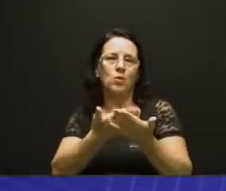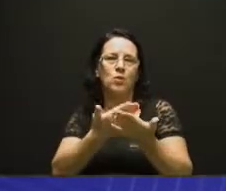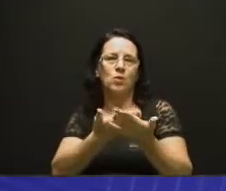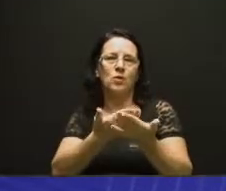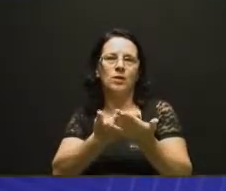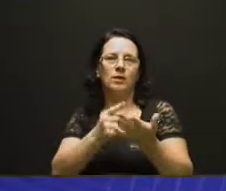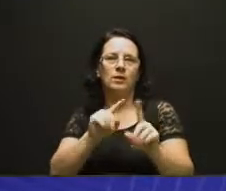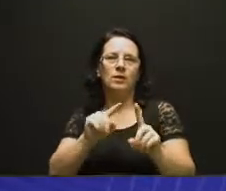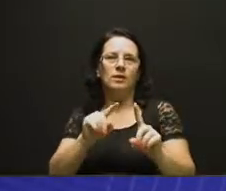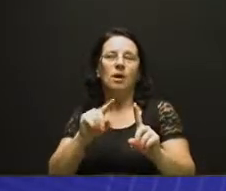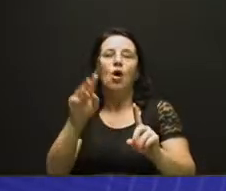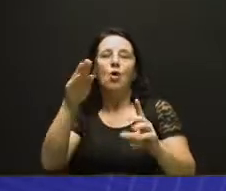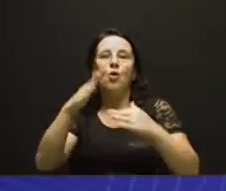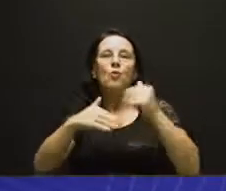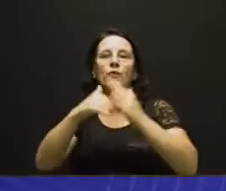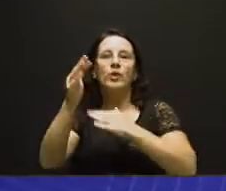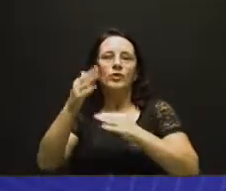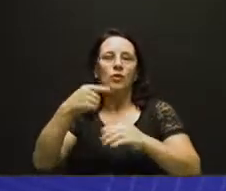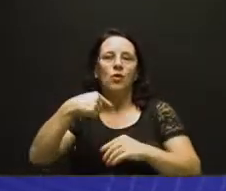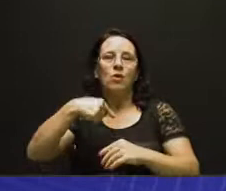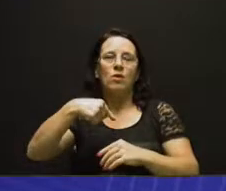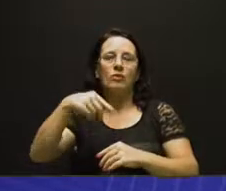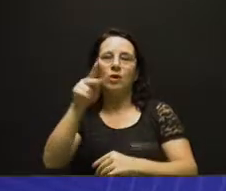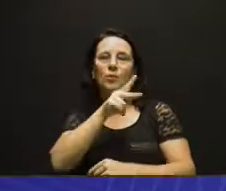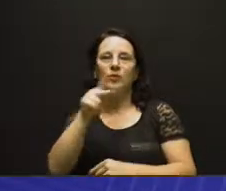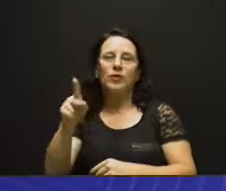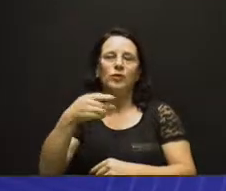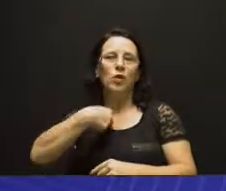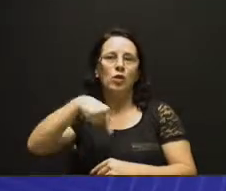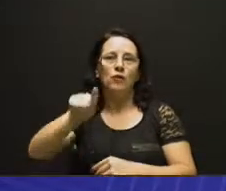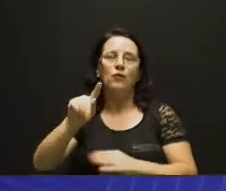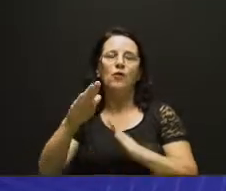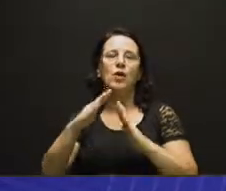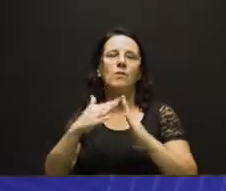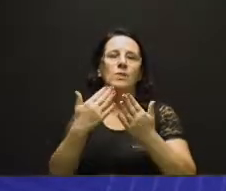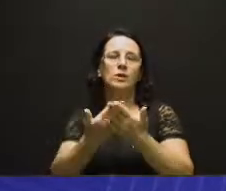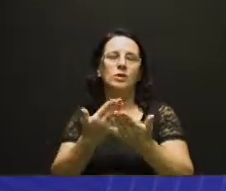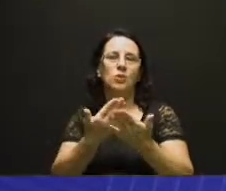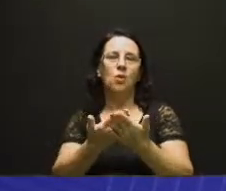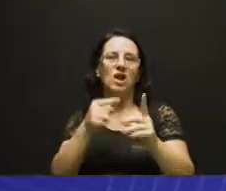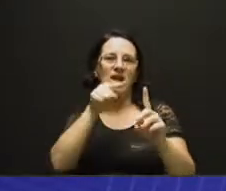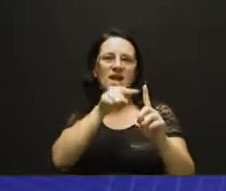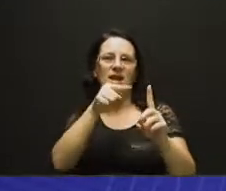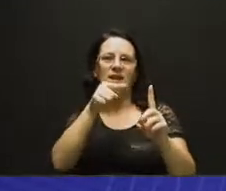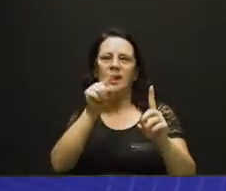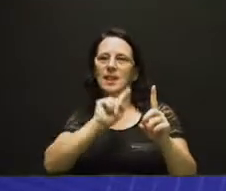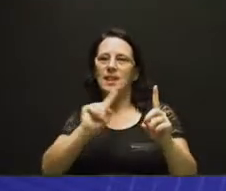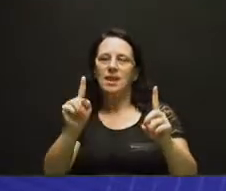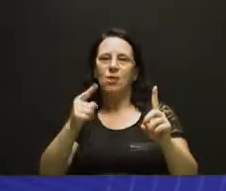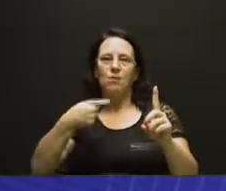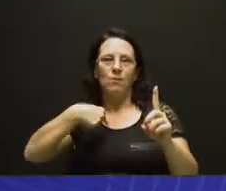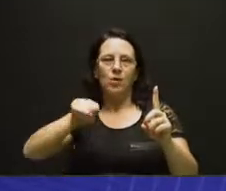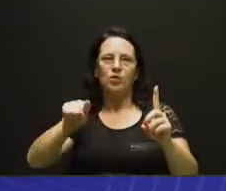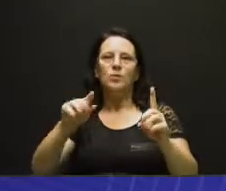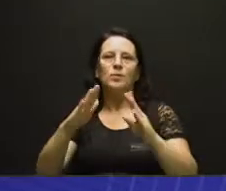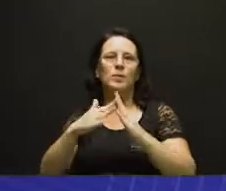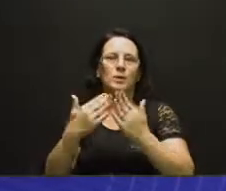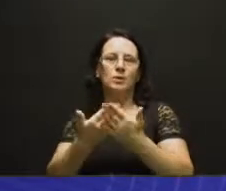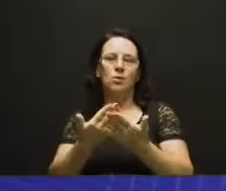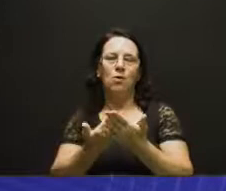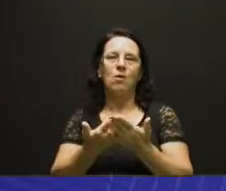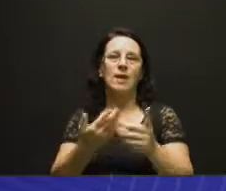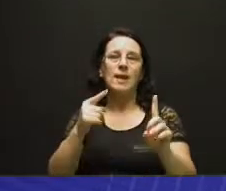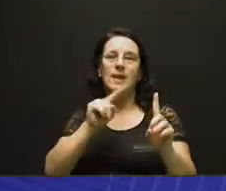não vai poder entrar na escola como assim vai poder entrar na escola você está barrando está cerceando o direito dele de de estudar